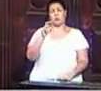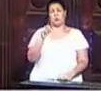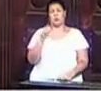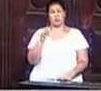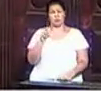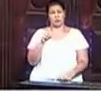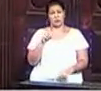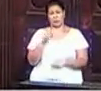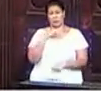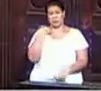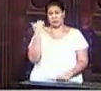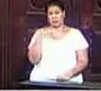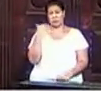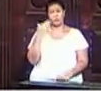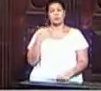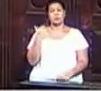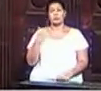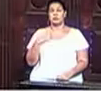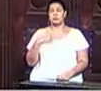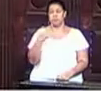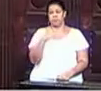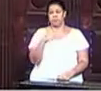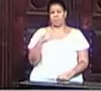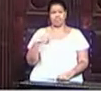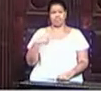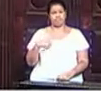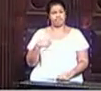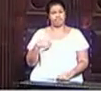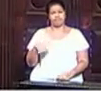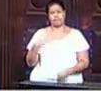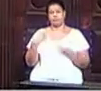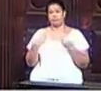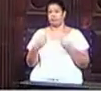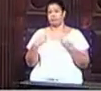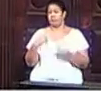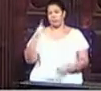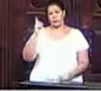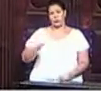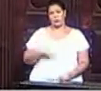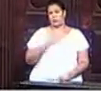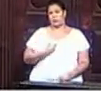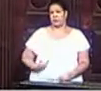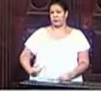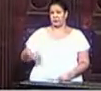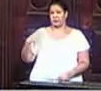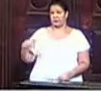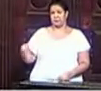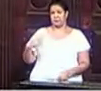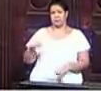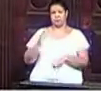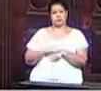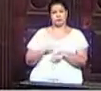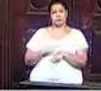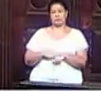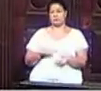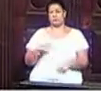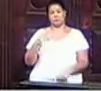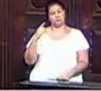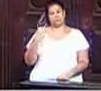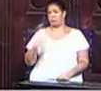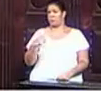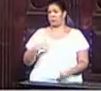só. Isso não existe. Isso é resultado de um desgoverno. E para resolver esse problema só temos uma